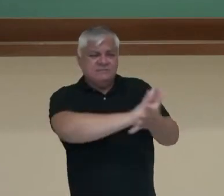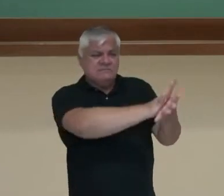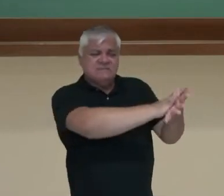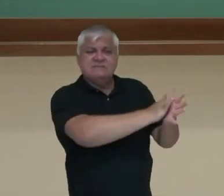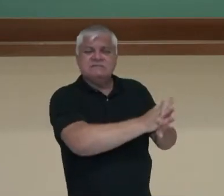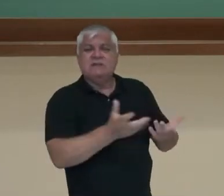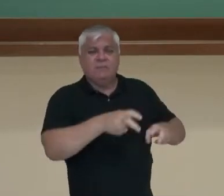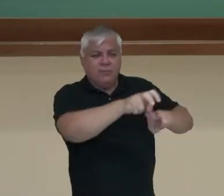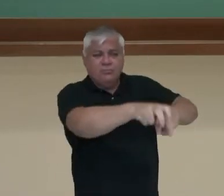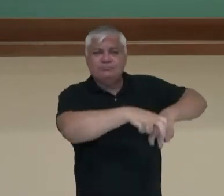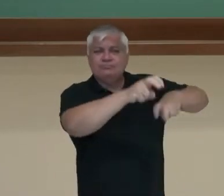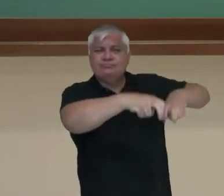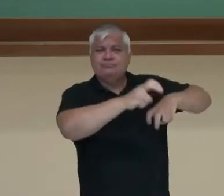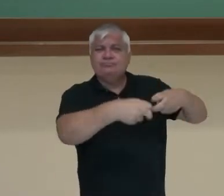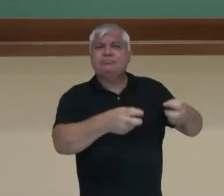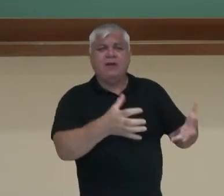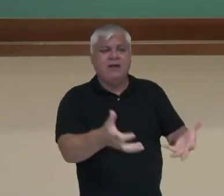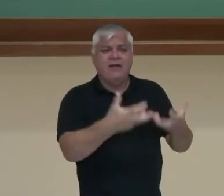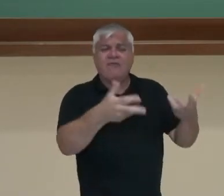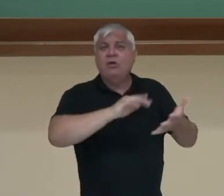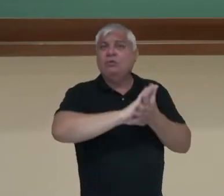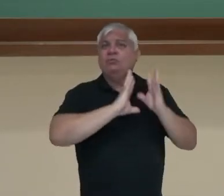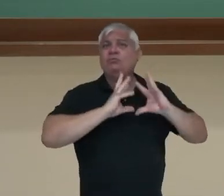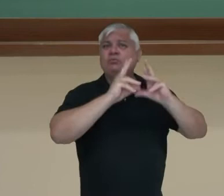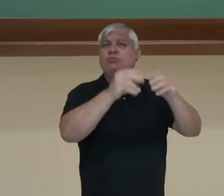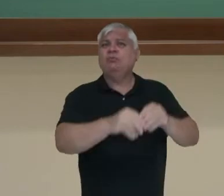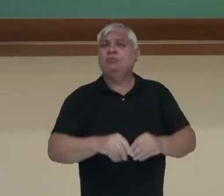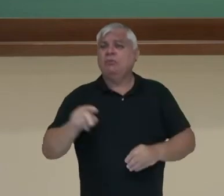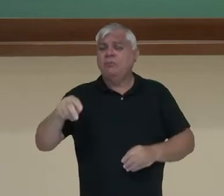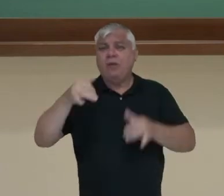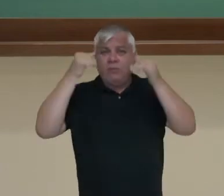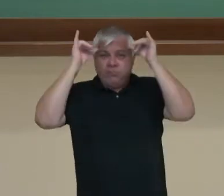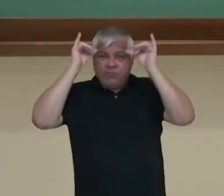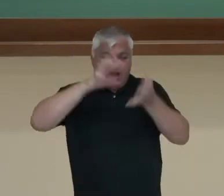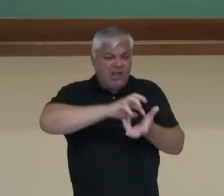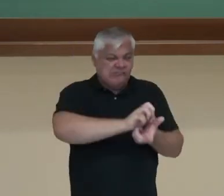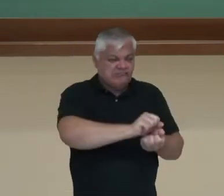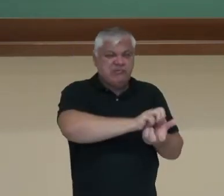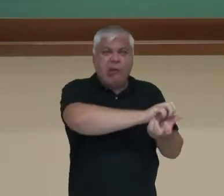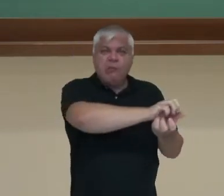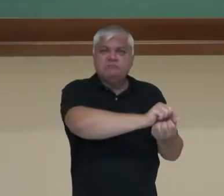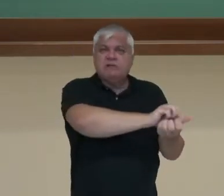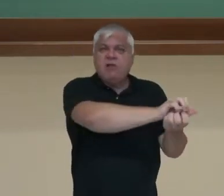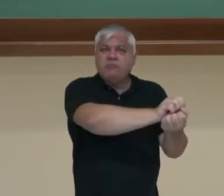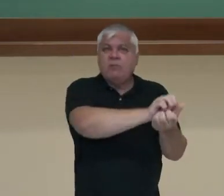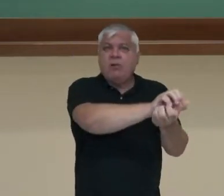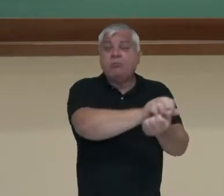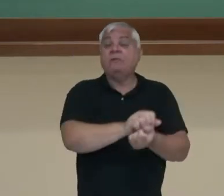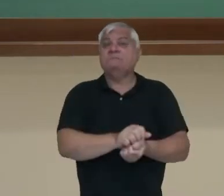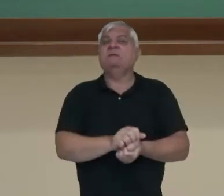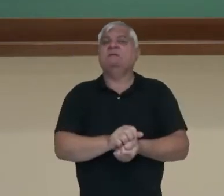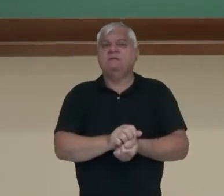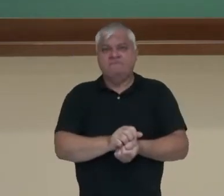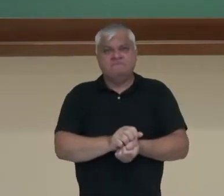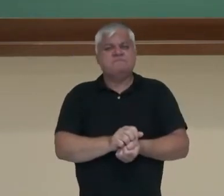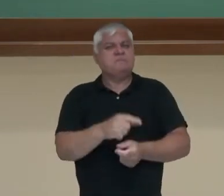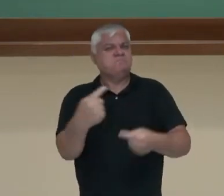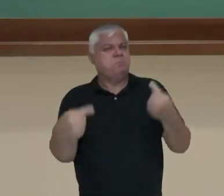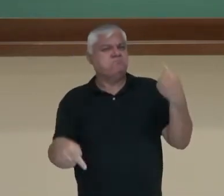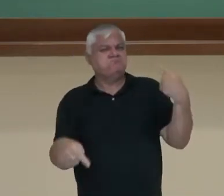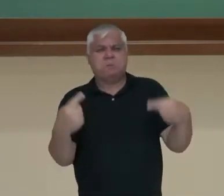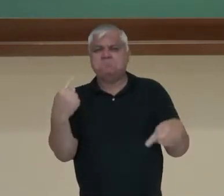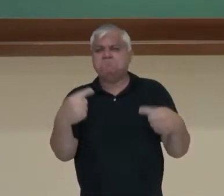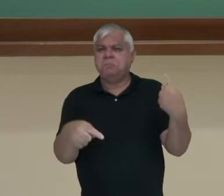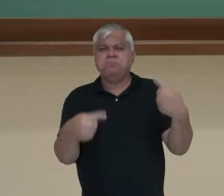agricultura, acabou com meus alfaces, acabou com tudo. Como é que fica esse negócio aí? Aí, devido a essa pressão dos fazendeiros, começou